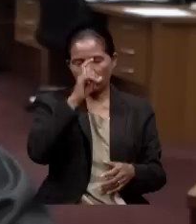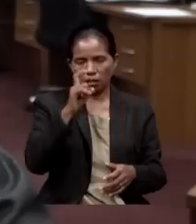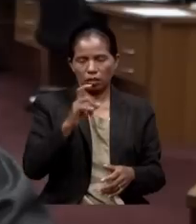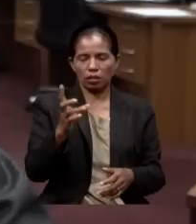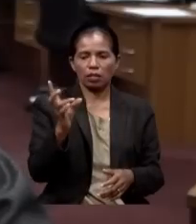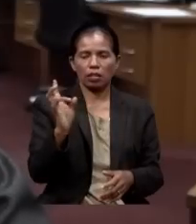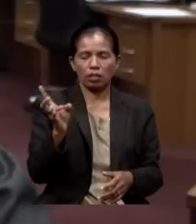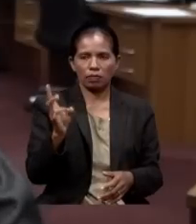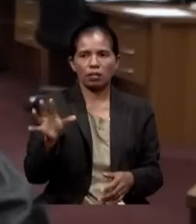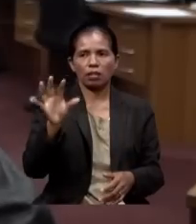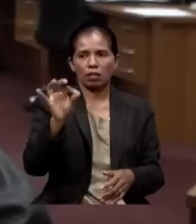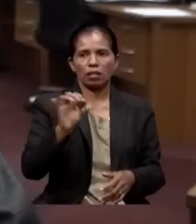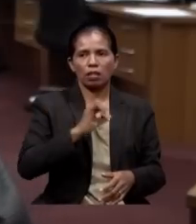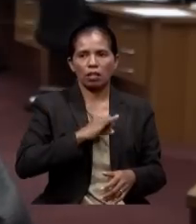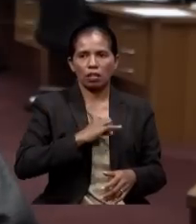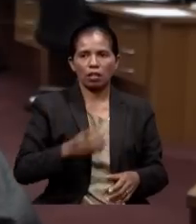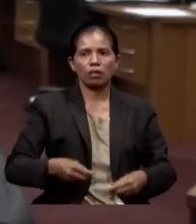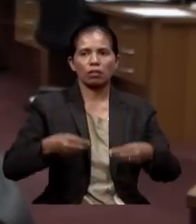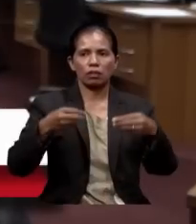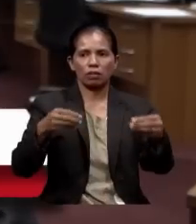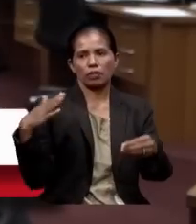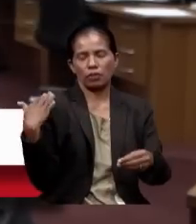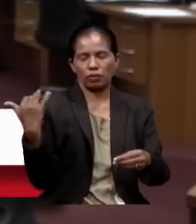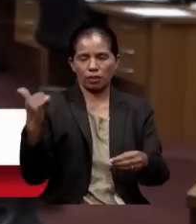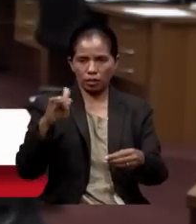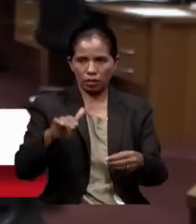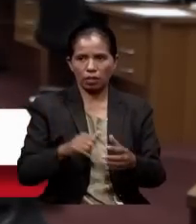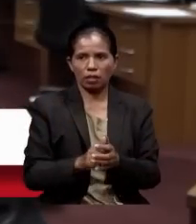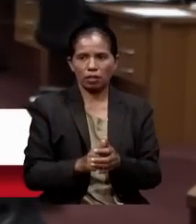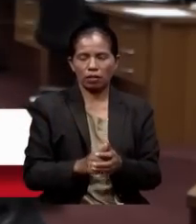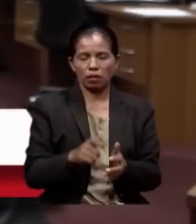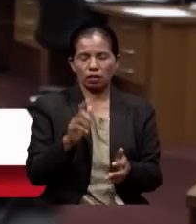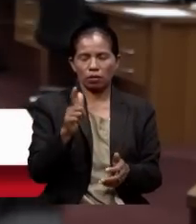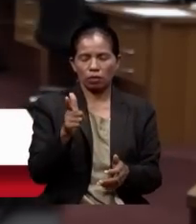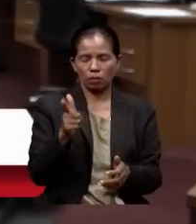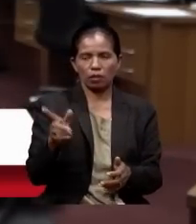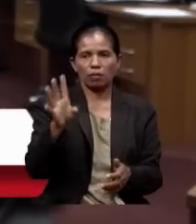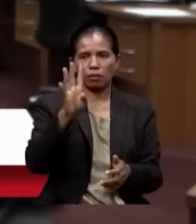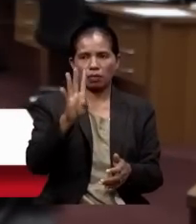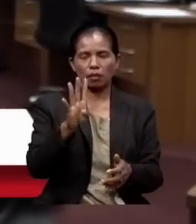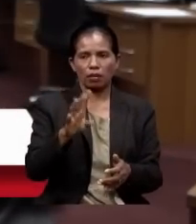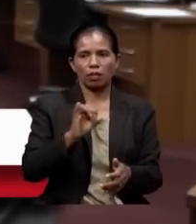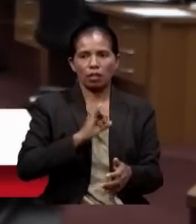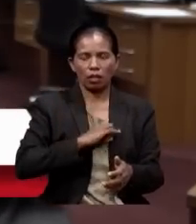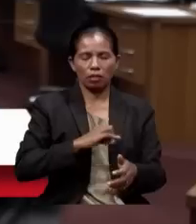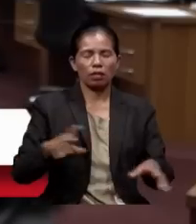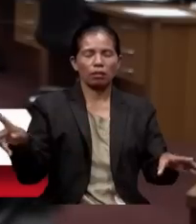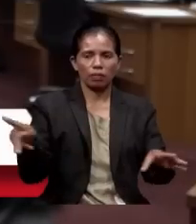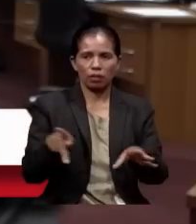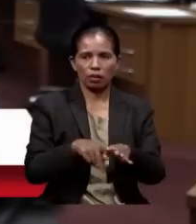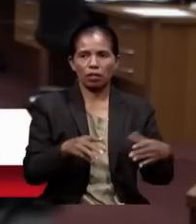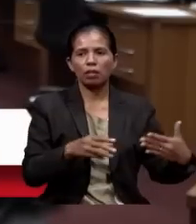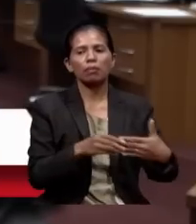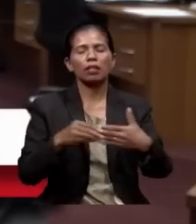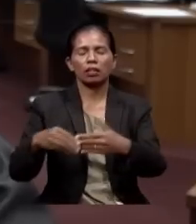78 anos, ela bela tem a entrega de poder para influenciar, né? Também 24 anos, cumpre o papel, né? Bem, Liberta